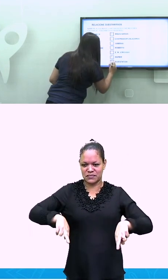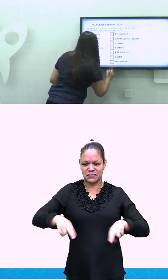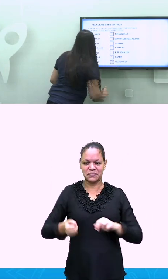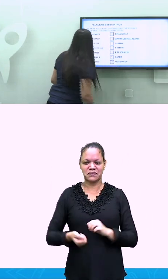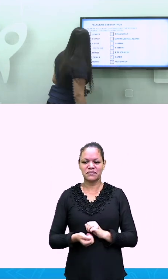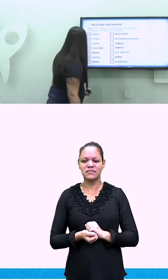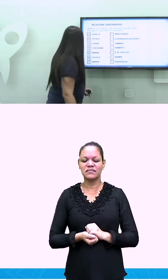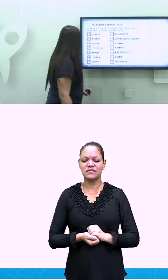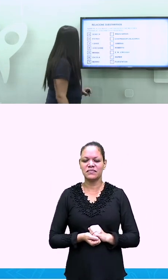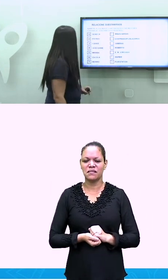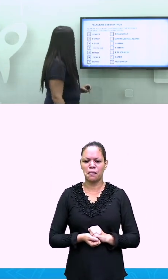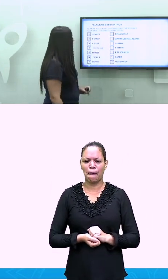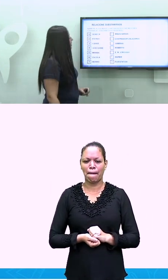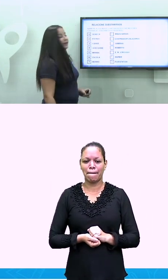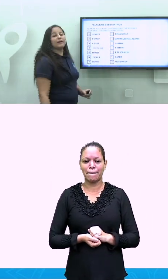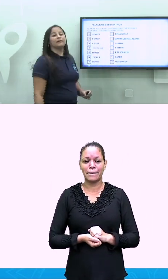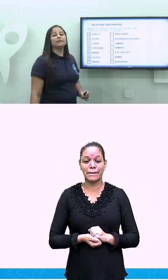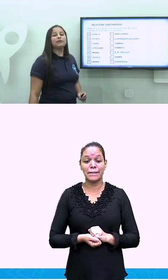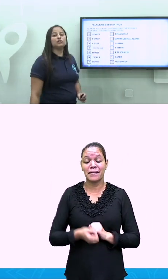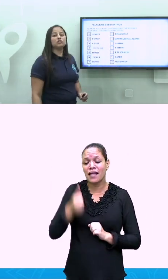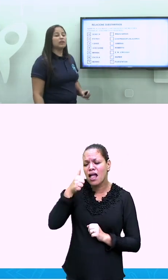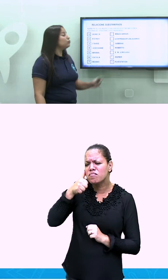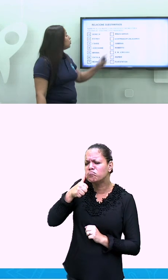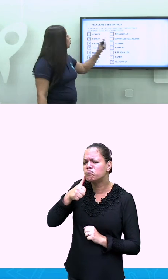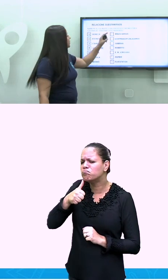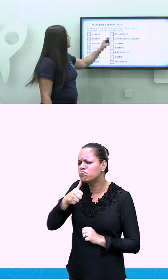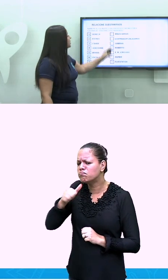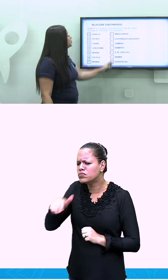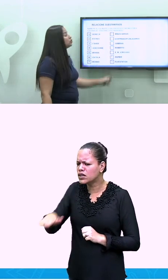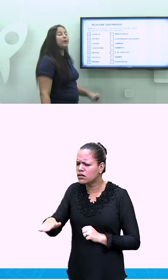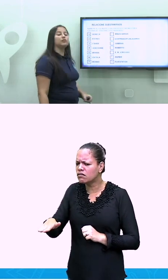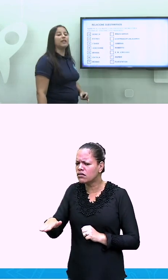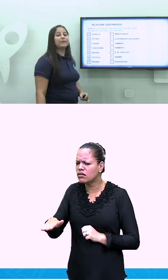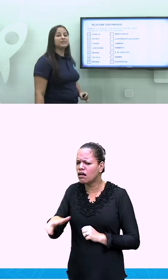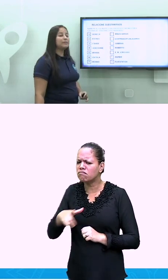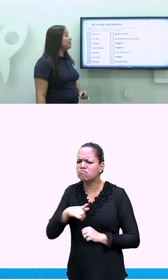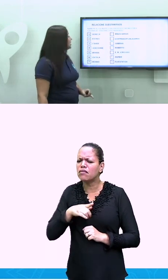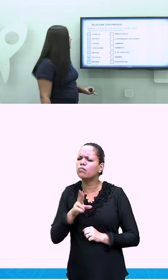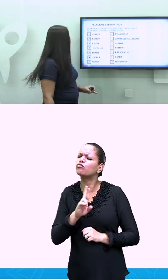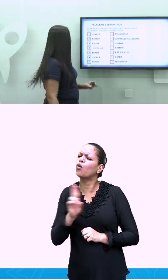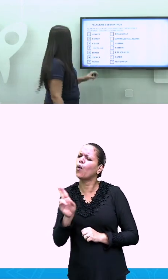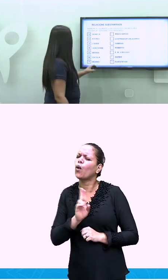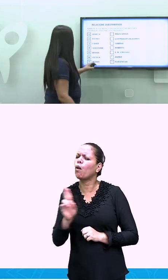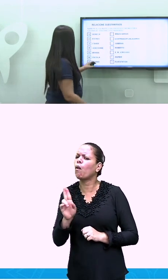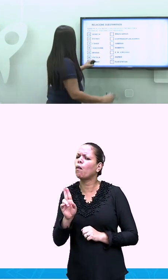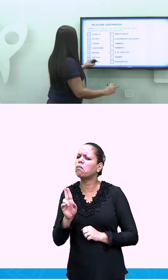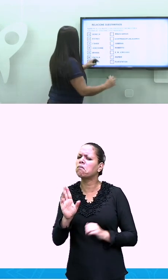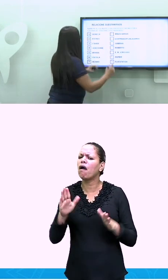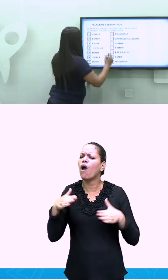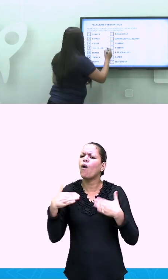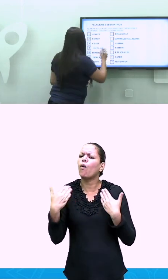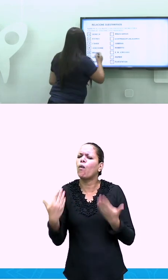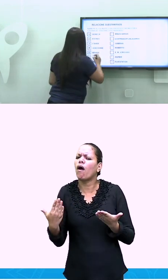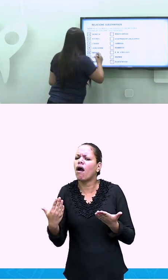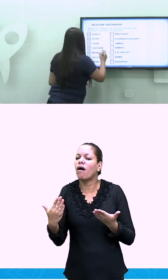Muito bem. Menina. A gente tem um nome aqui que a gente pode dar para essa menina. É a